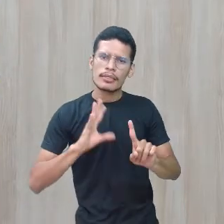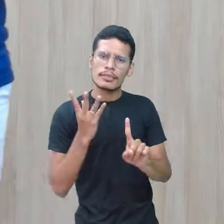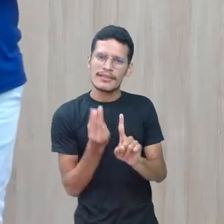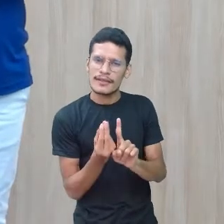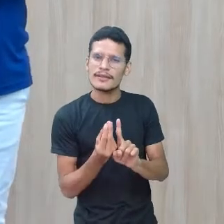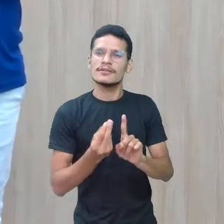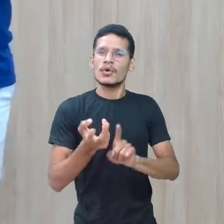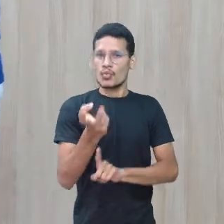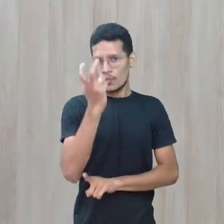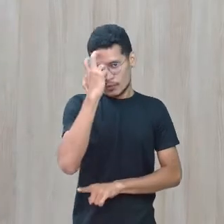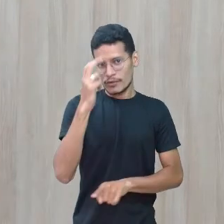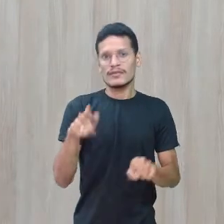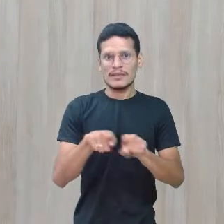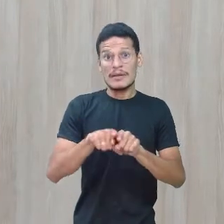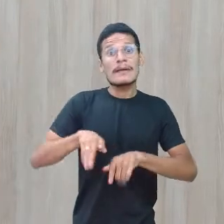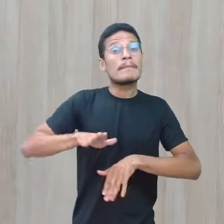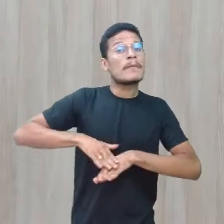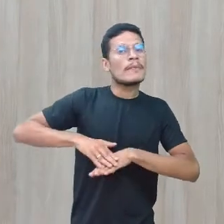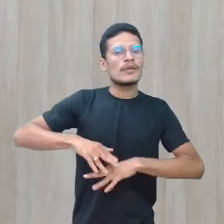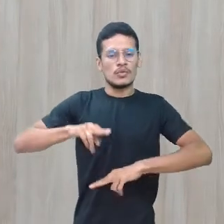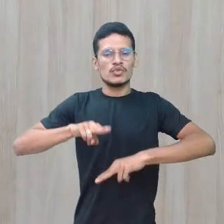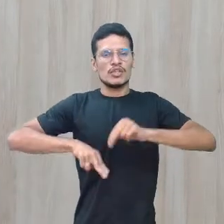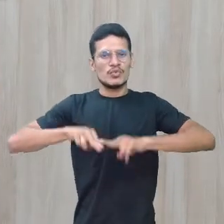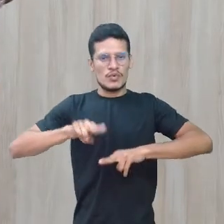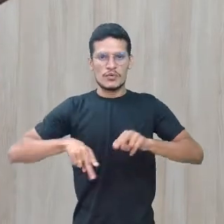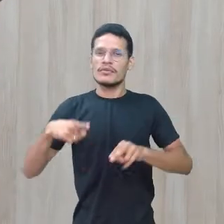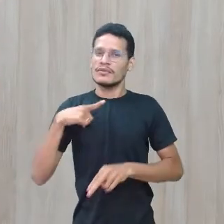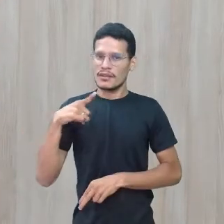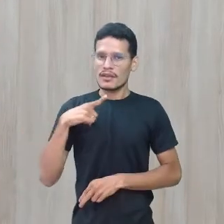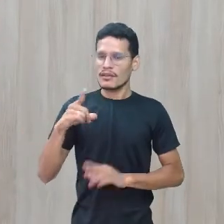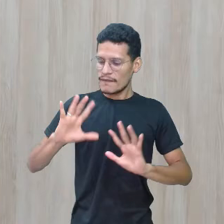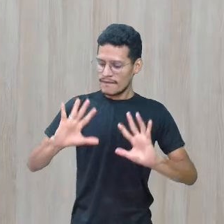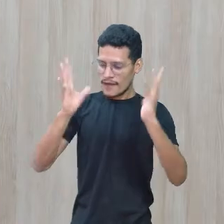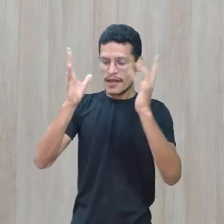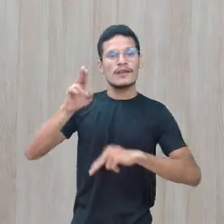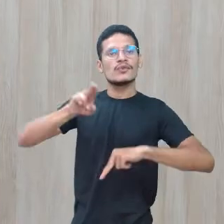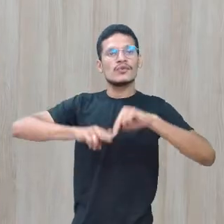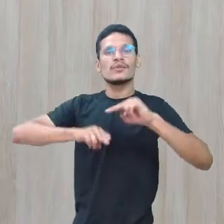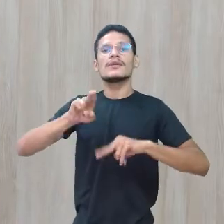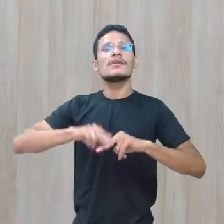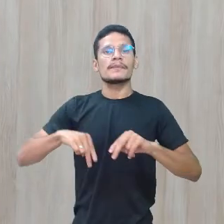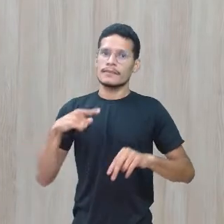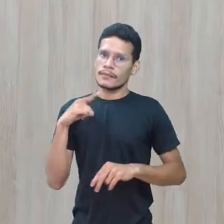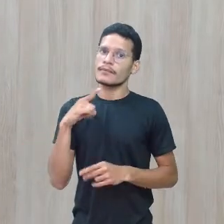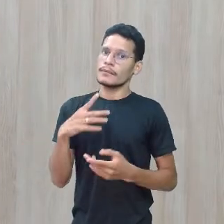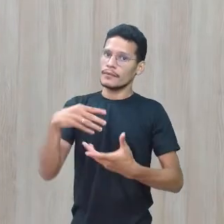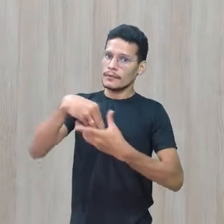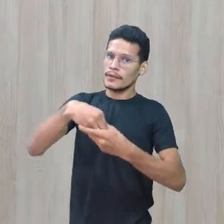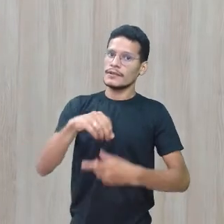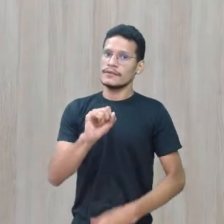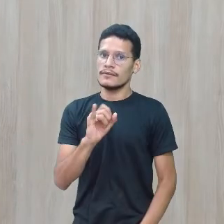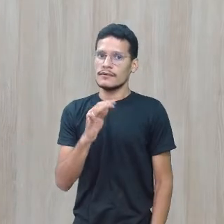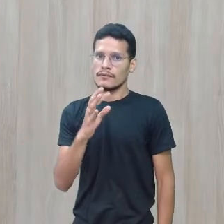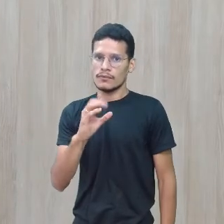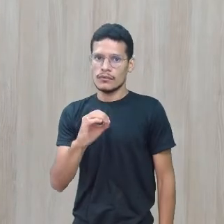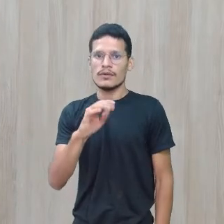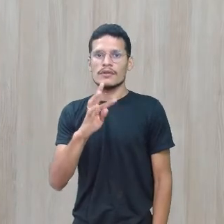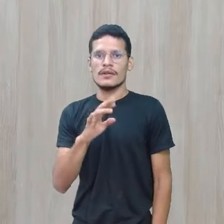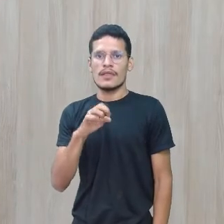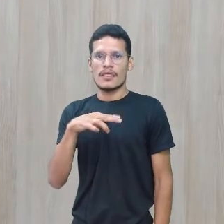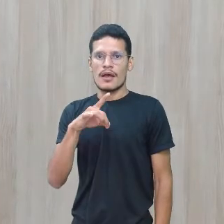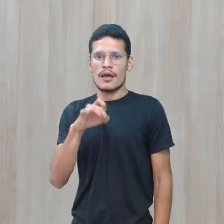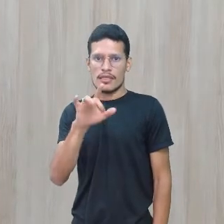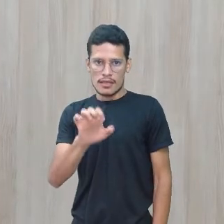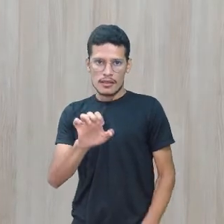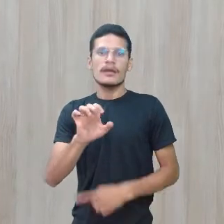principalmente no São João, né, no período das festividades juninas. O Sítio da Trindade ele costuma ter vários